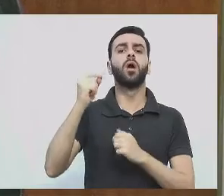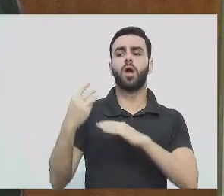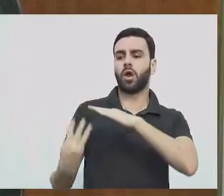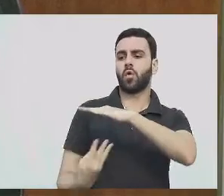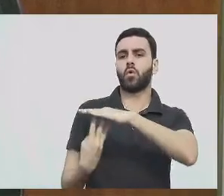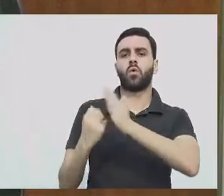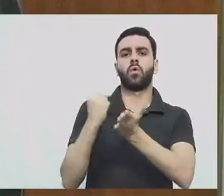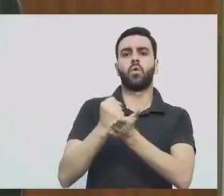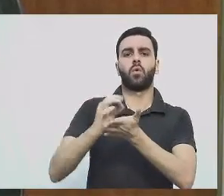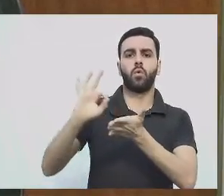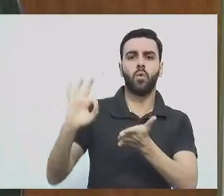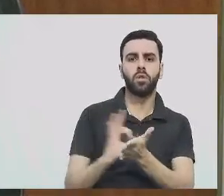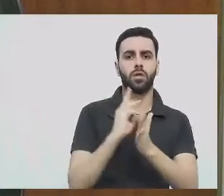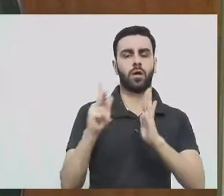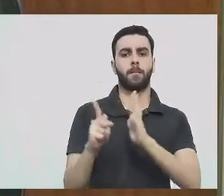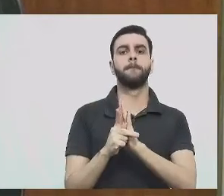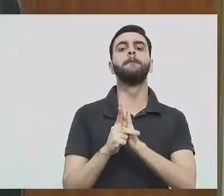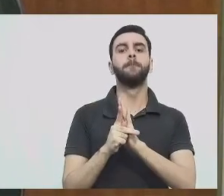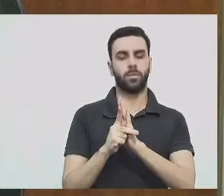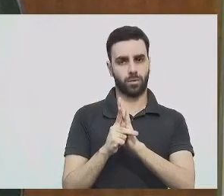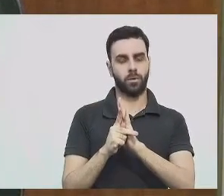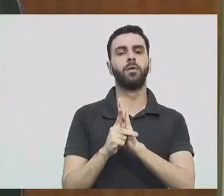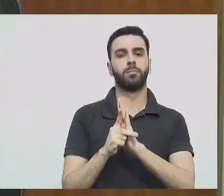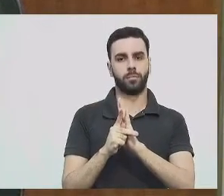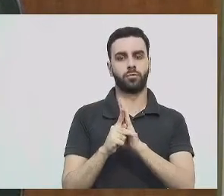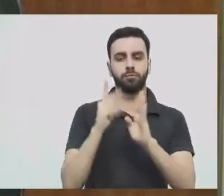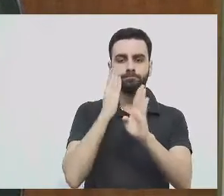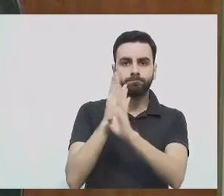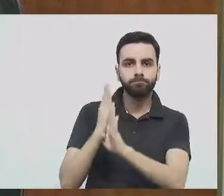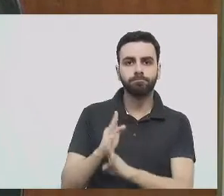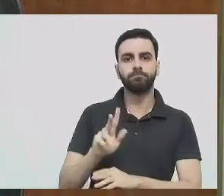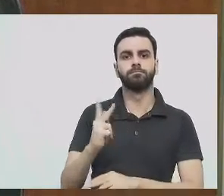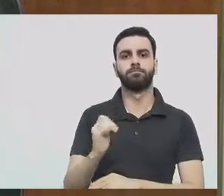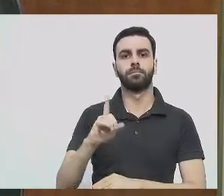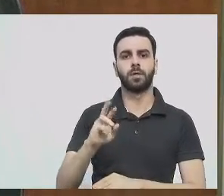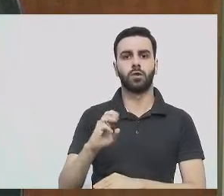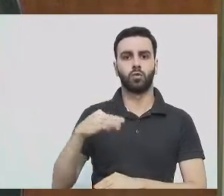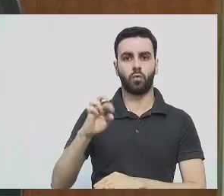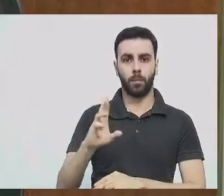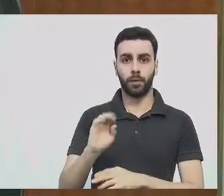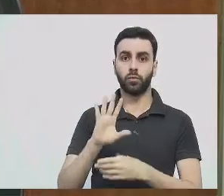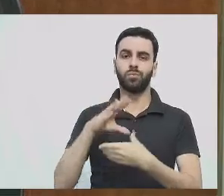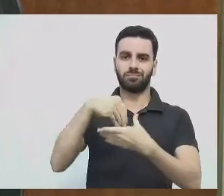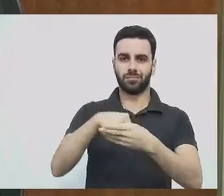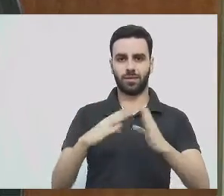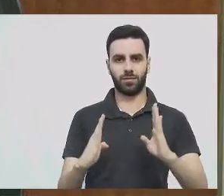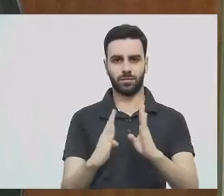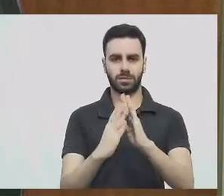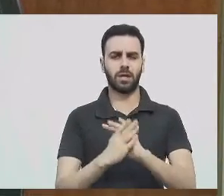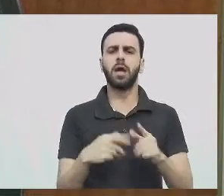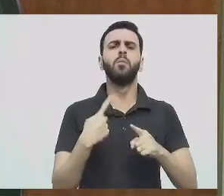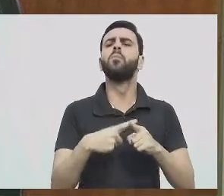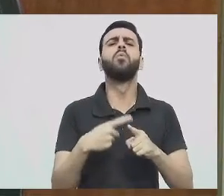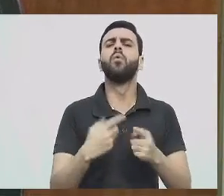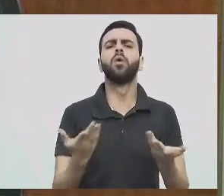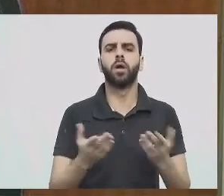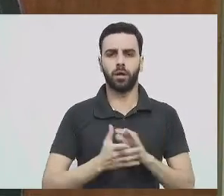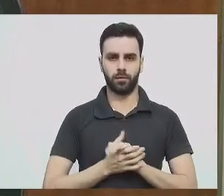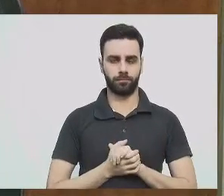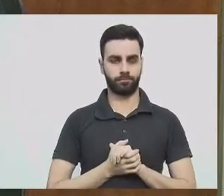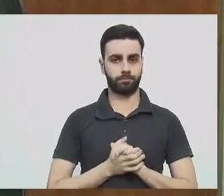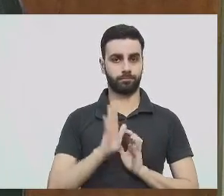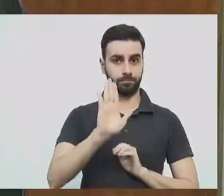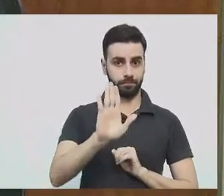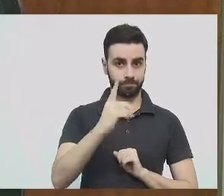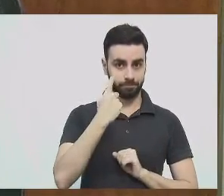terceirizar a parte de leitura de hidrômetro lá do SAAI. Por qual motivo? Se vocês